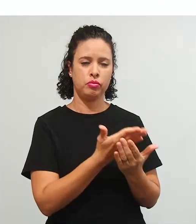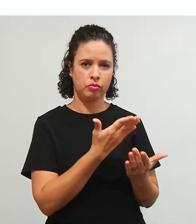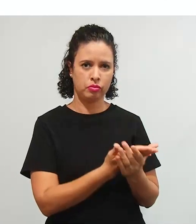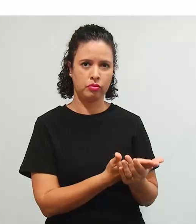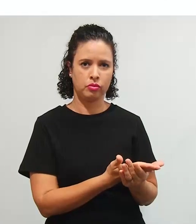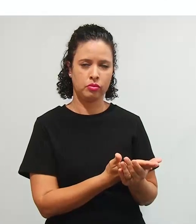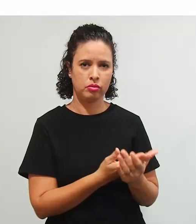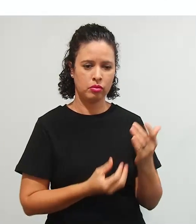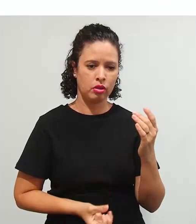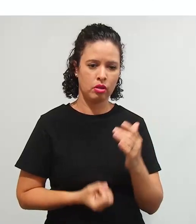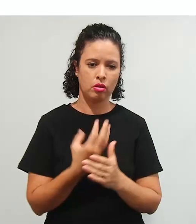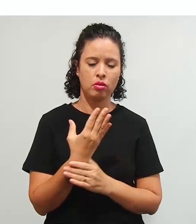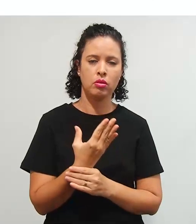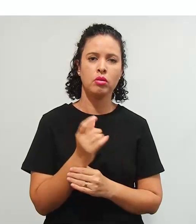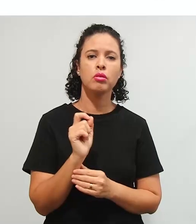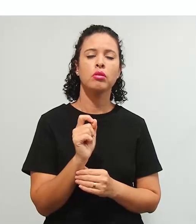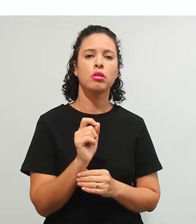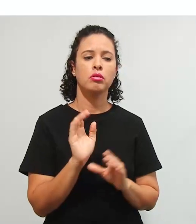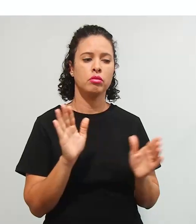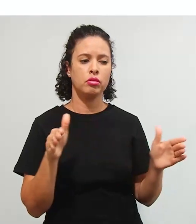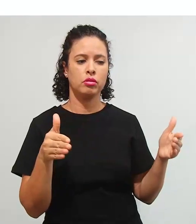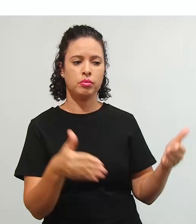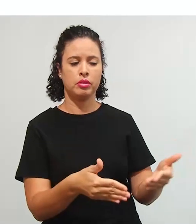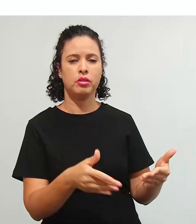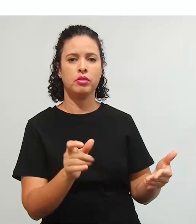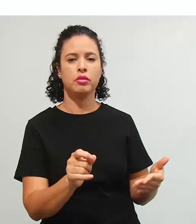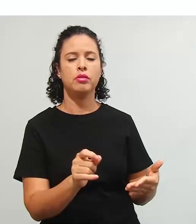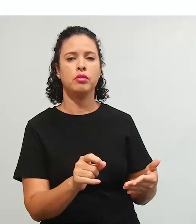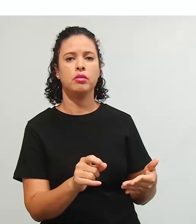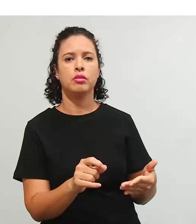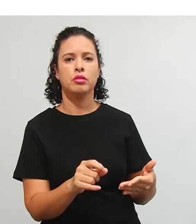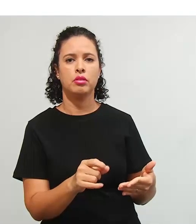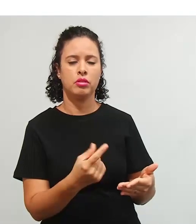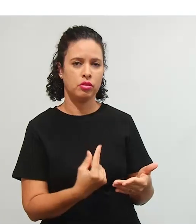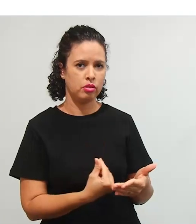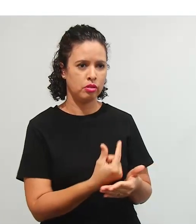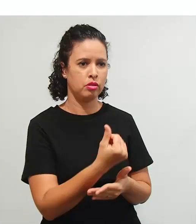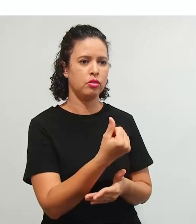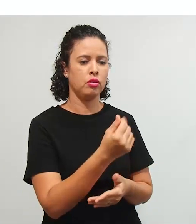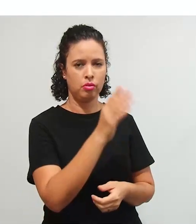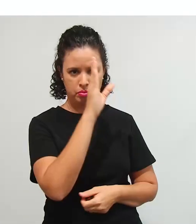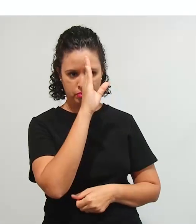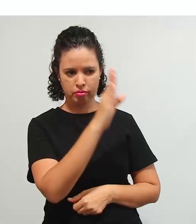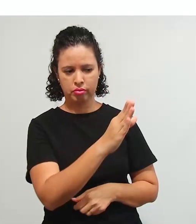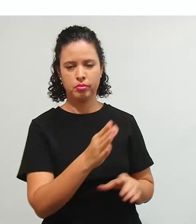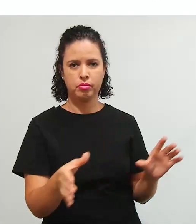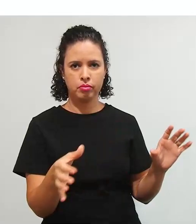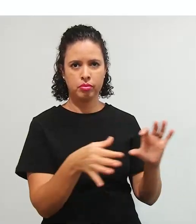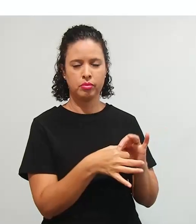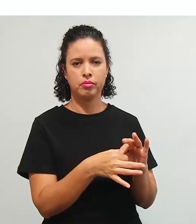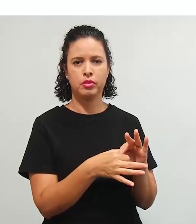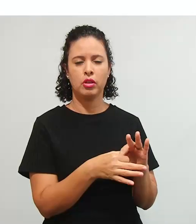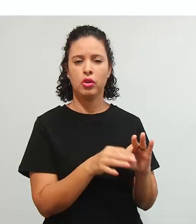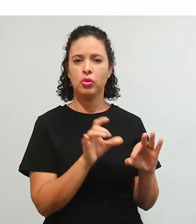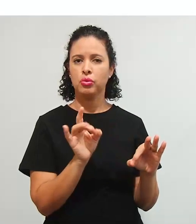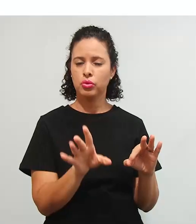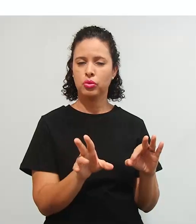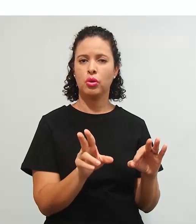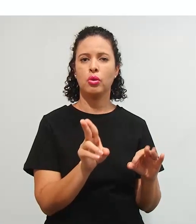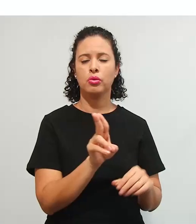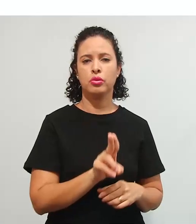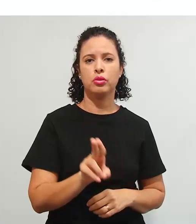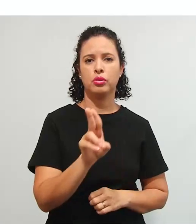A origem, então tem específica, que é um recurso com destinação vinculada. Eu só